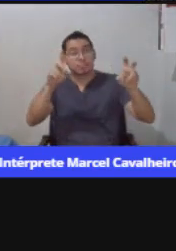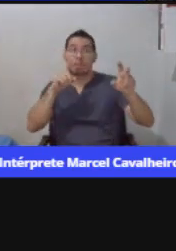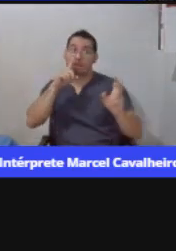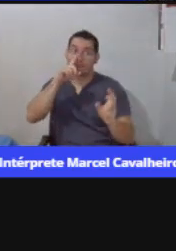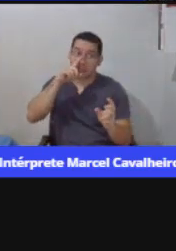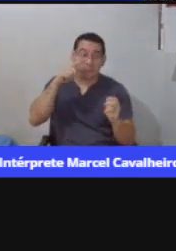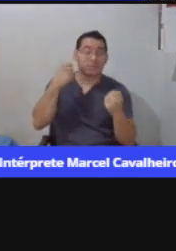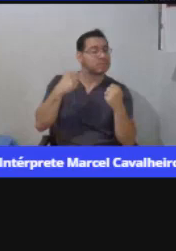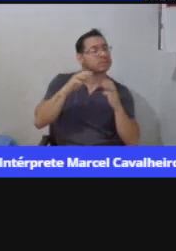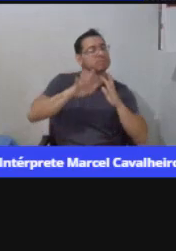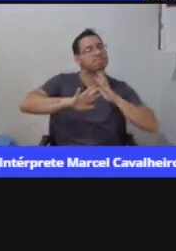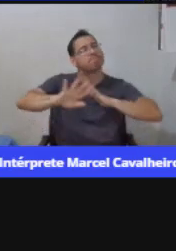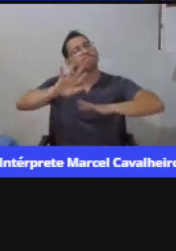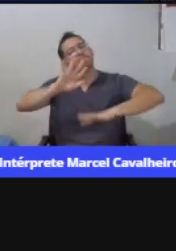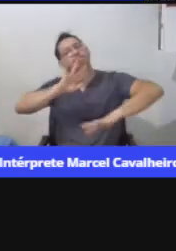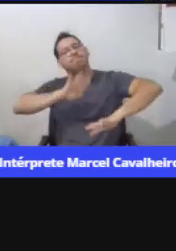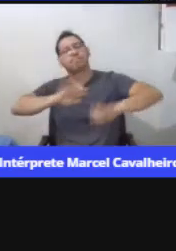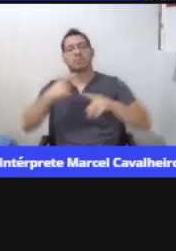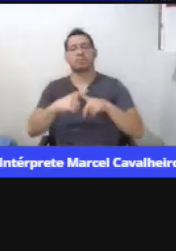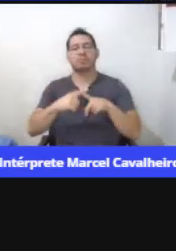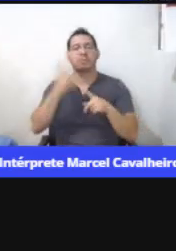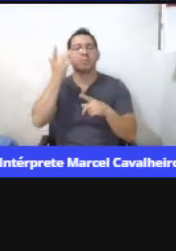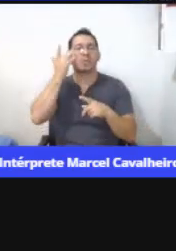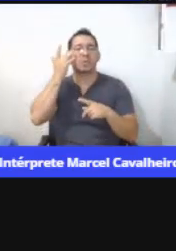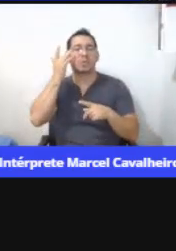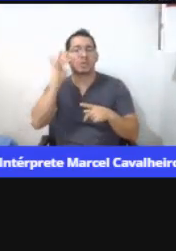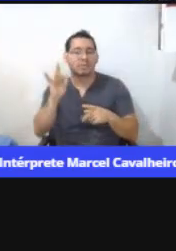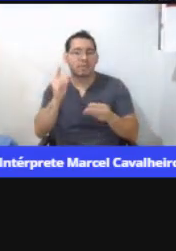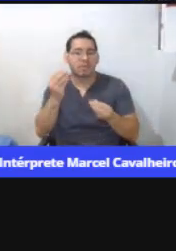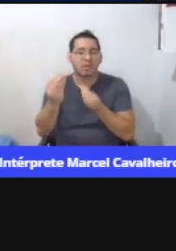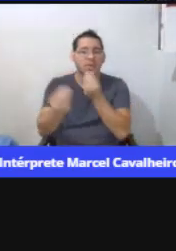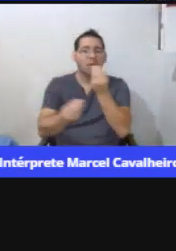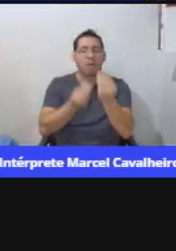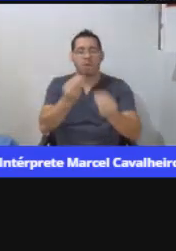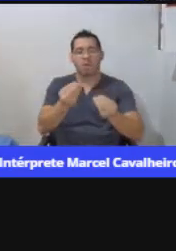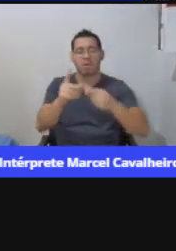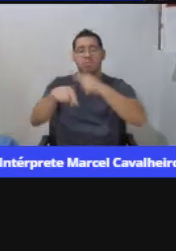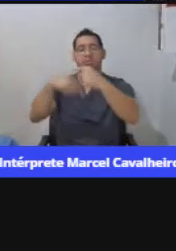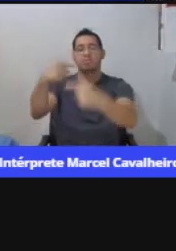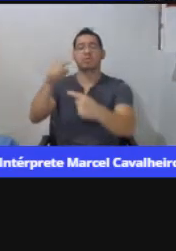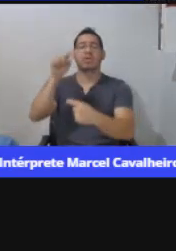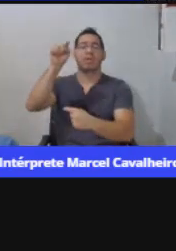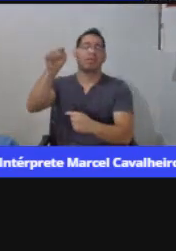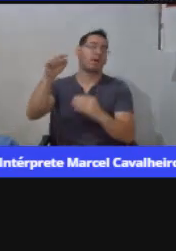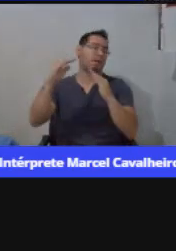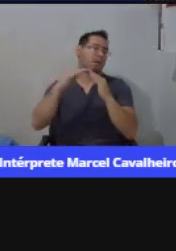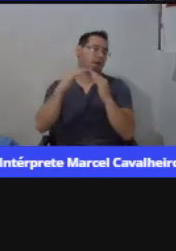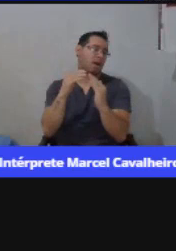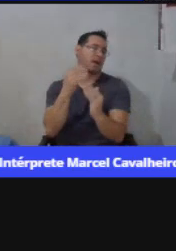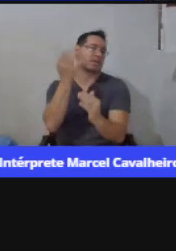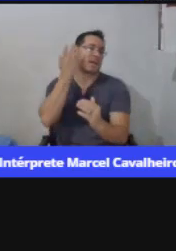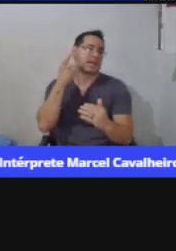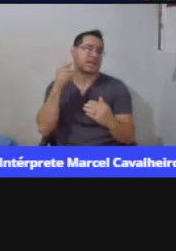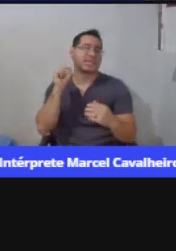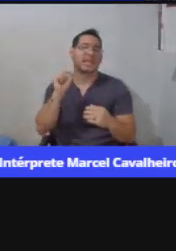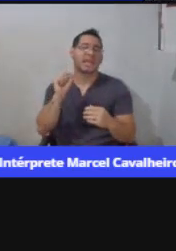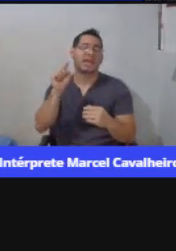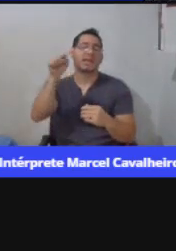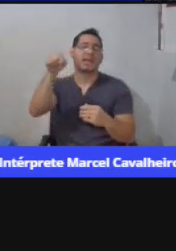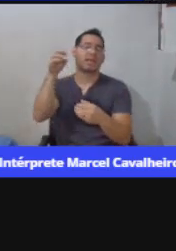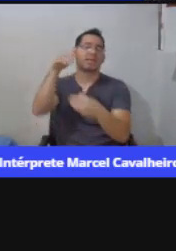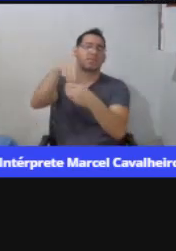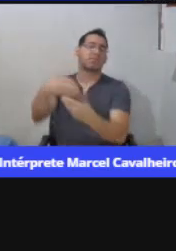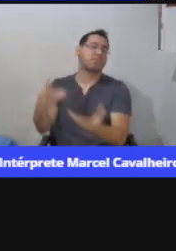esse cuidado porque a gente não sabe como que vai ser lá na casa dessa criança, quem está lá, qual a interpretação que